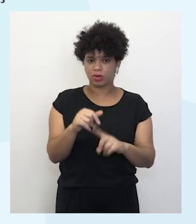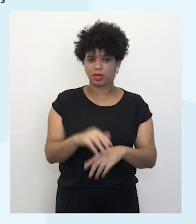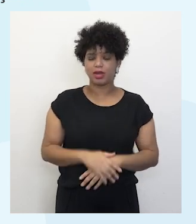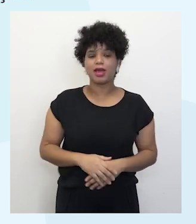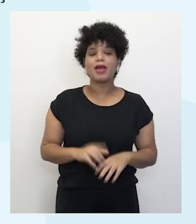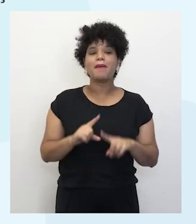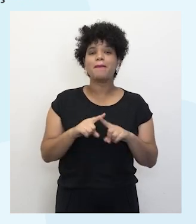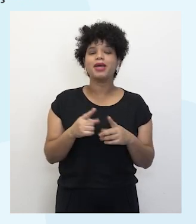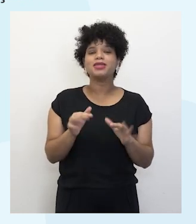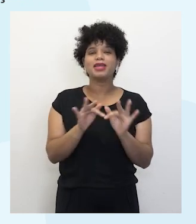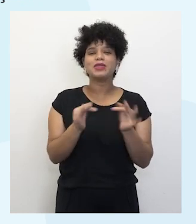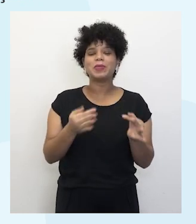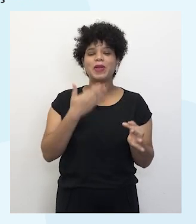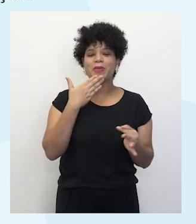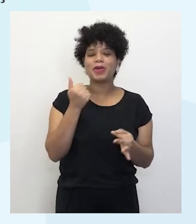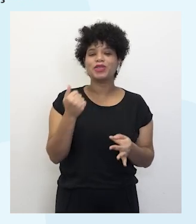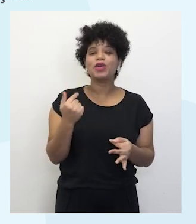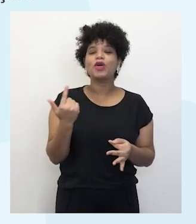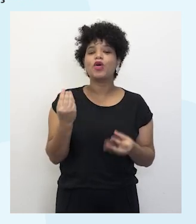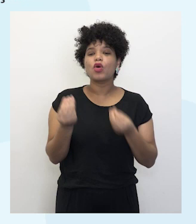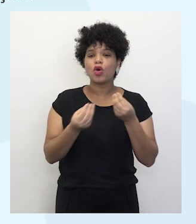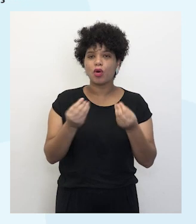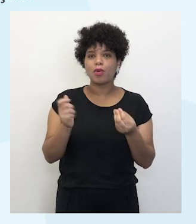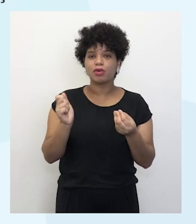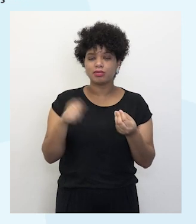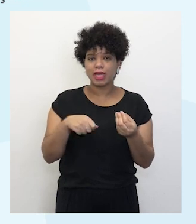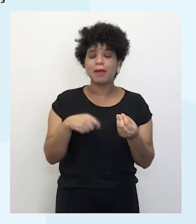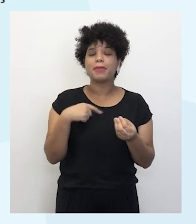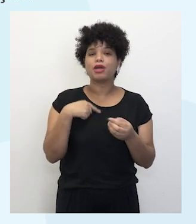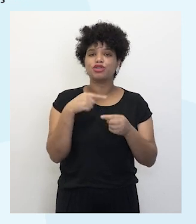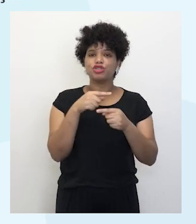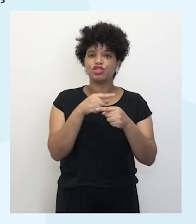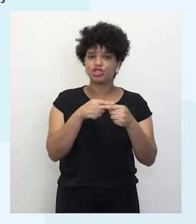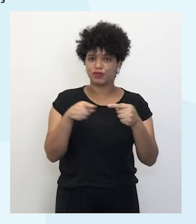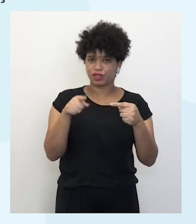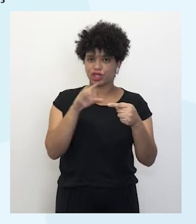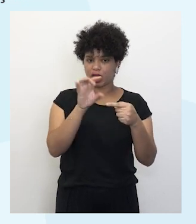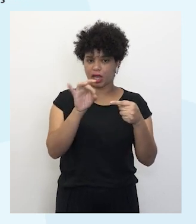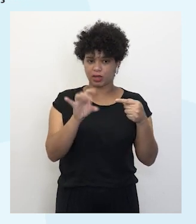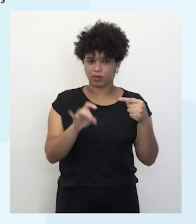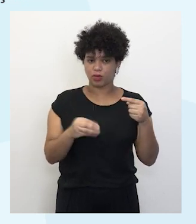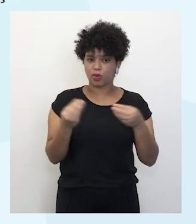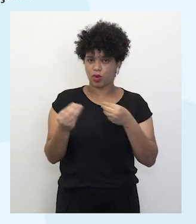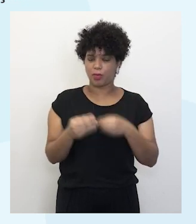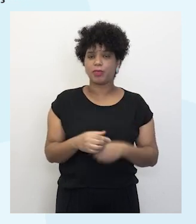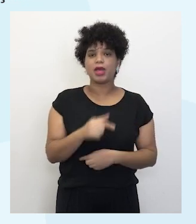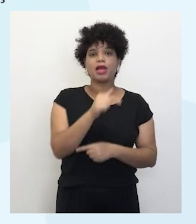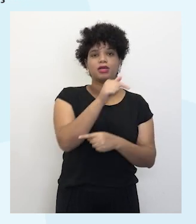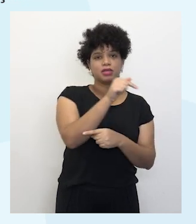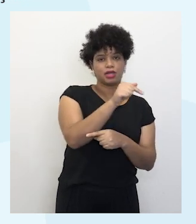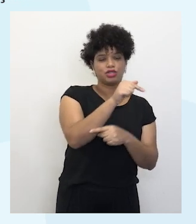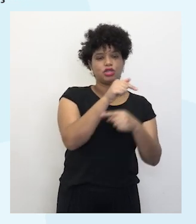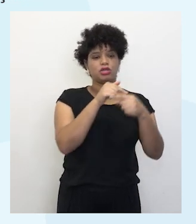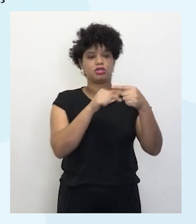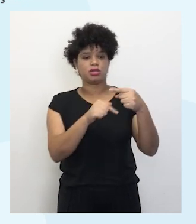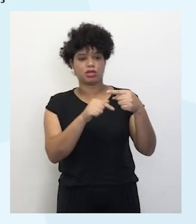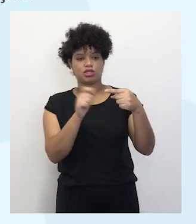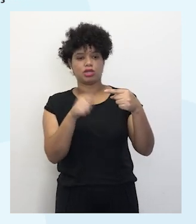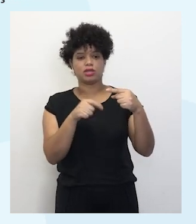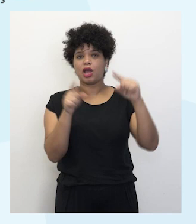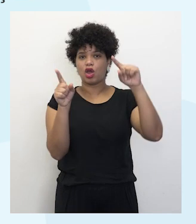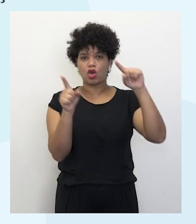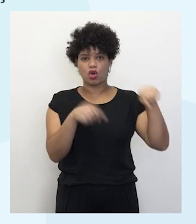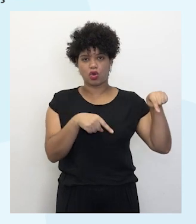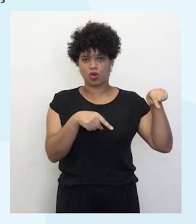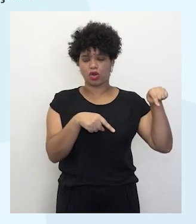para simplificar melhor, a gente vai dividir cada um. Então, aqui temos, ó, 7, 7. Então, dá pra gente simplesmente